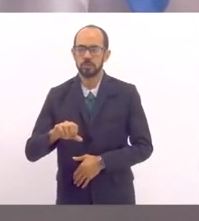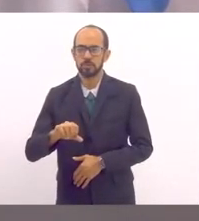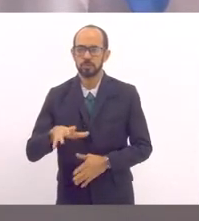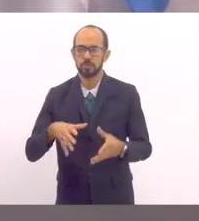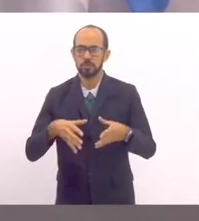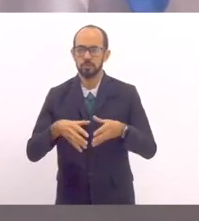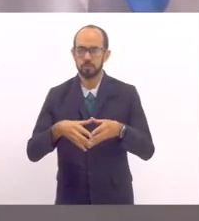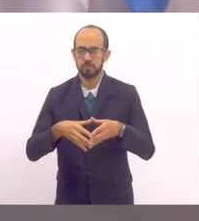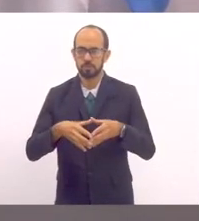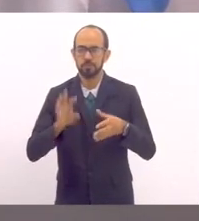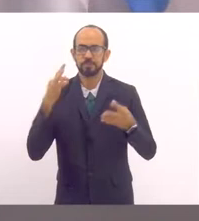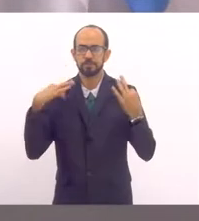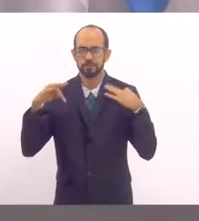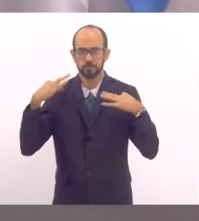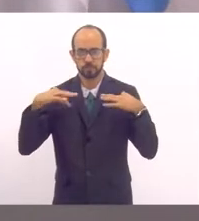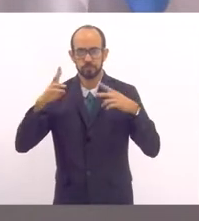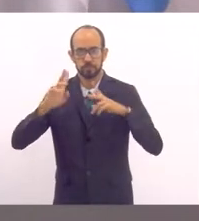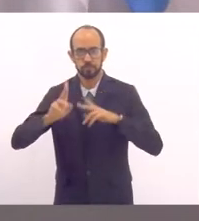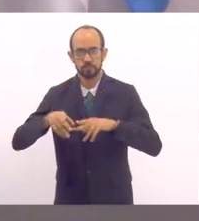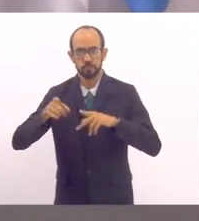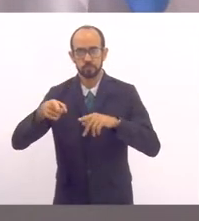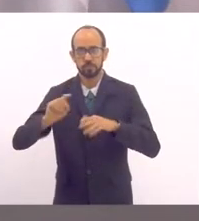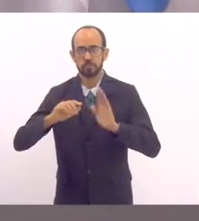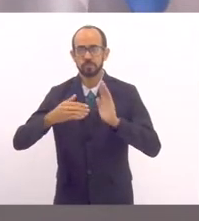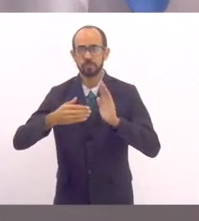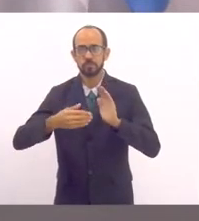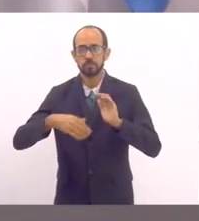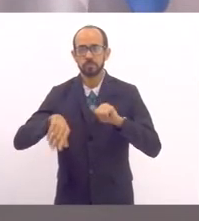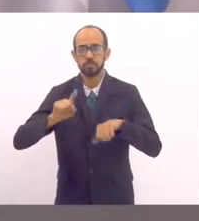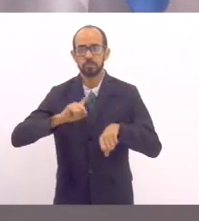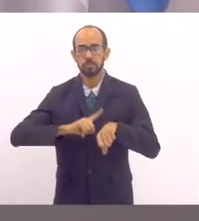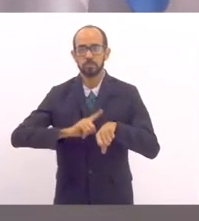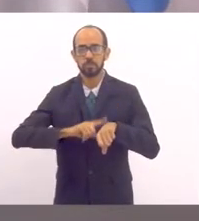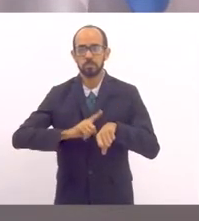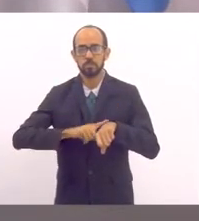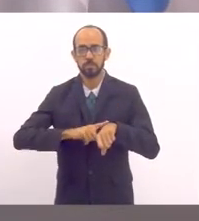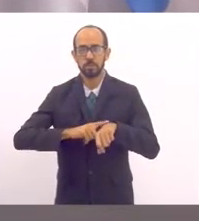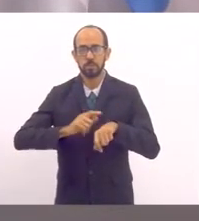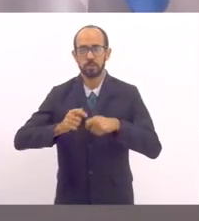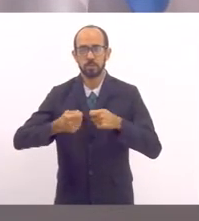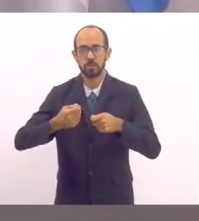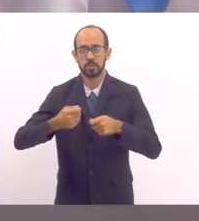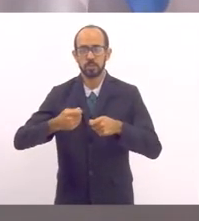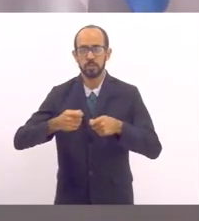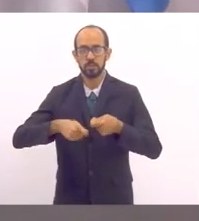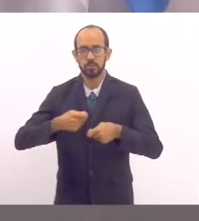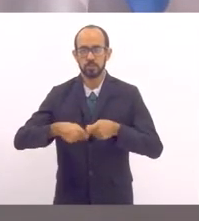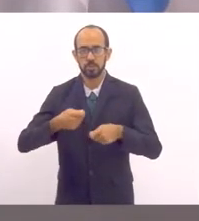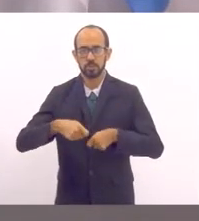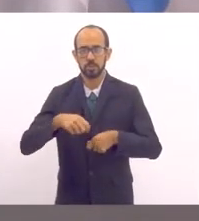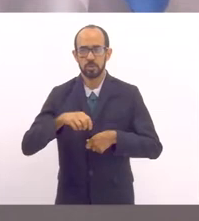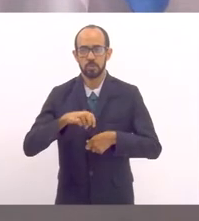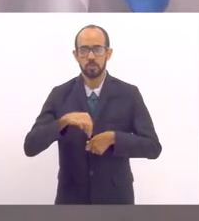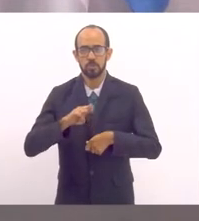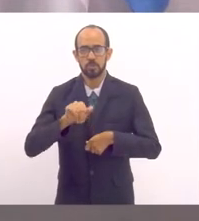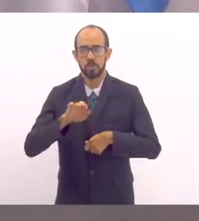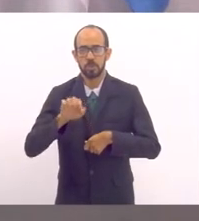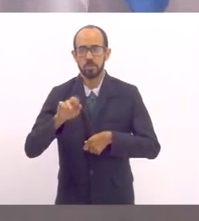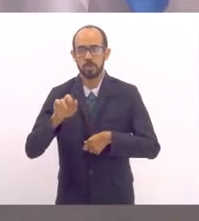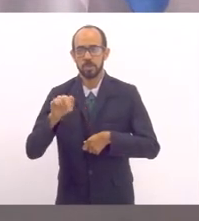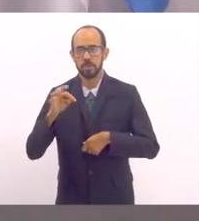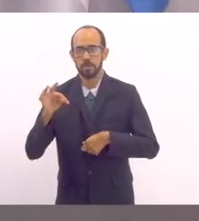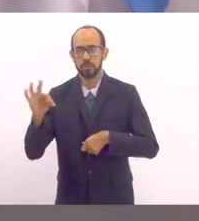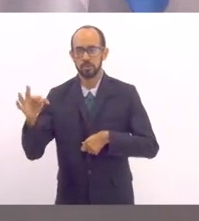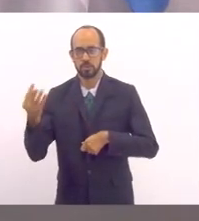da Comissão de Turismo, até na época da gestão do Herbert Rezende, que altera